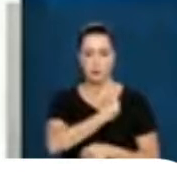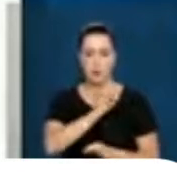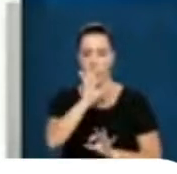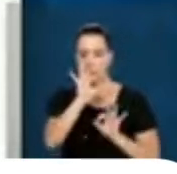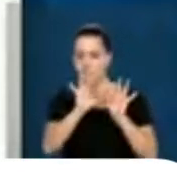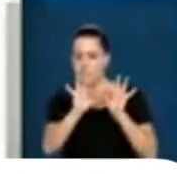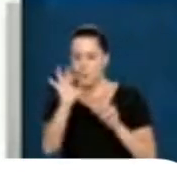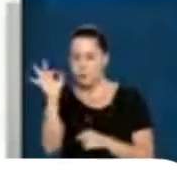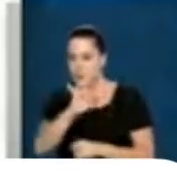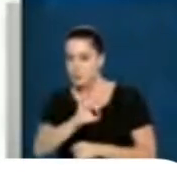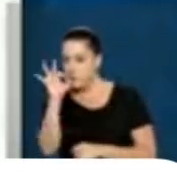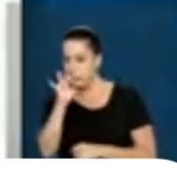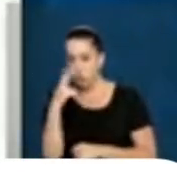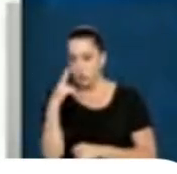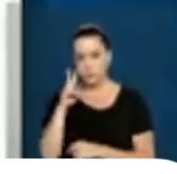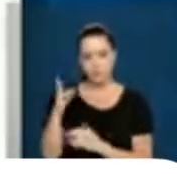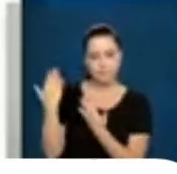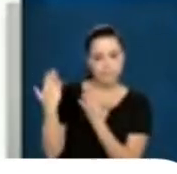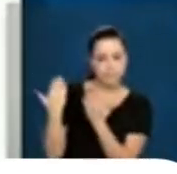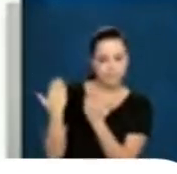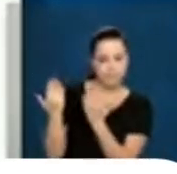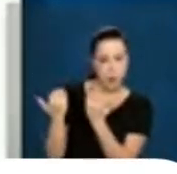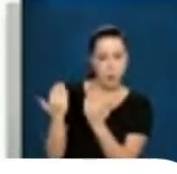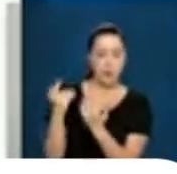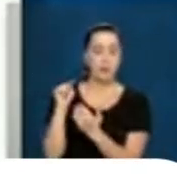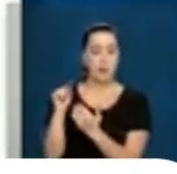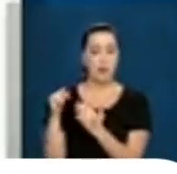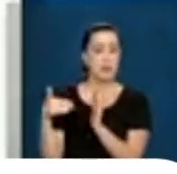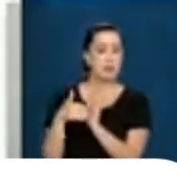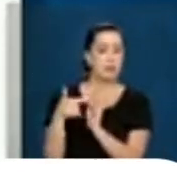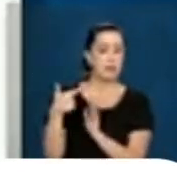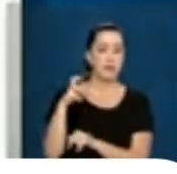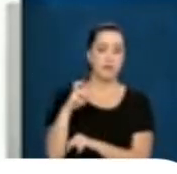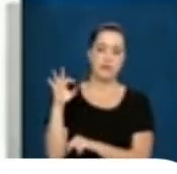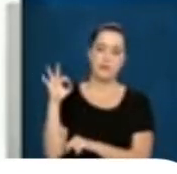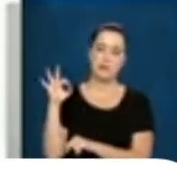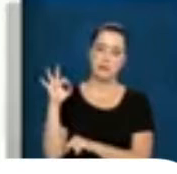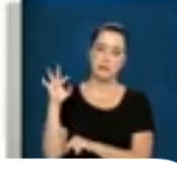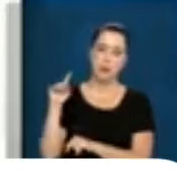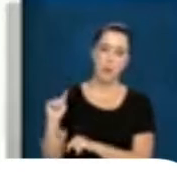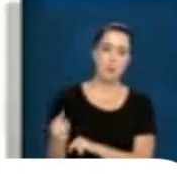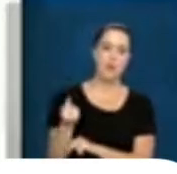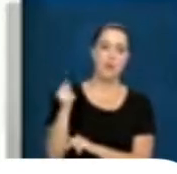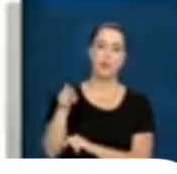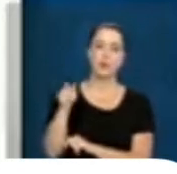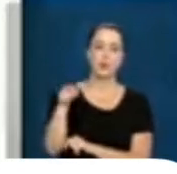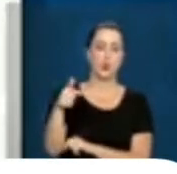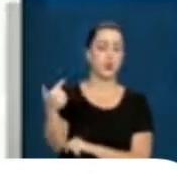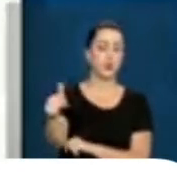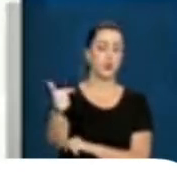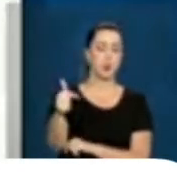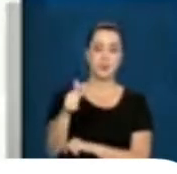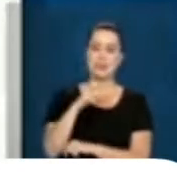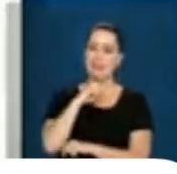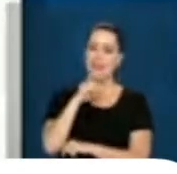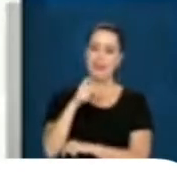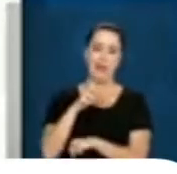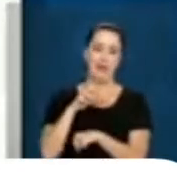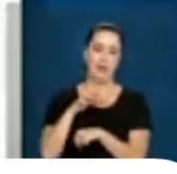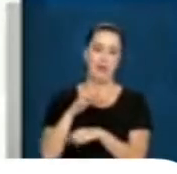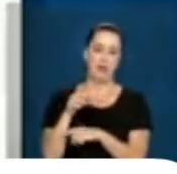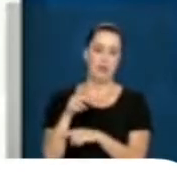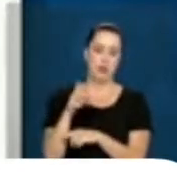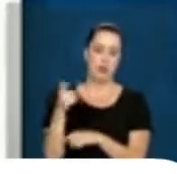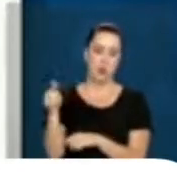entender quantos municípios com até 25 mil habitantes não tem nenhum caso de síndrome respiratória aguda grave